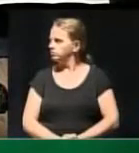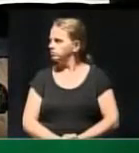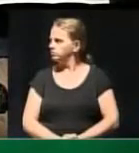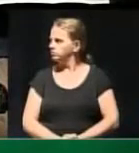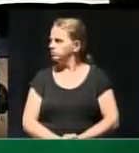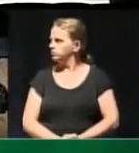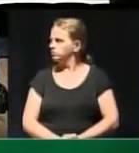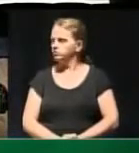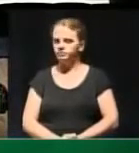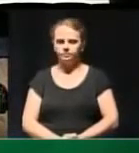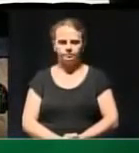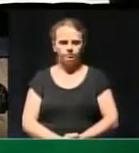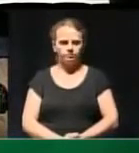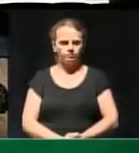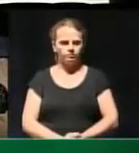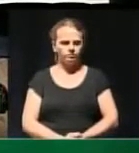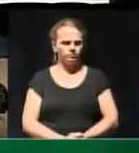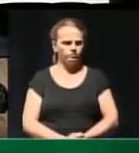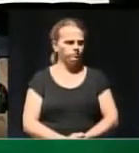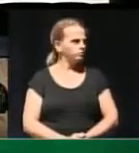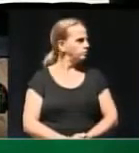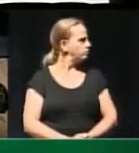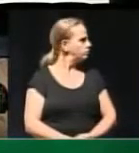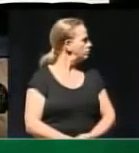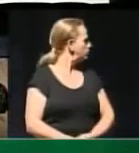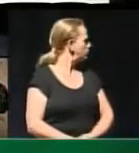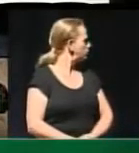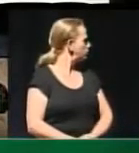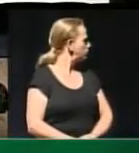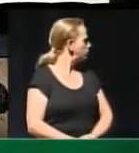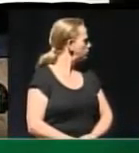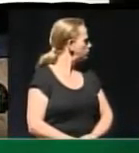Tudo bem. Pode abrir a minha apresentação, por favor?